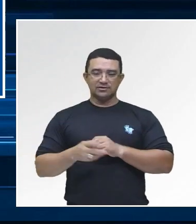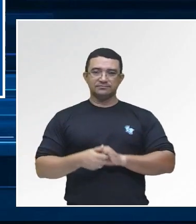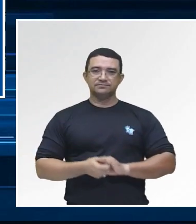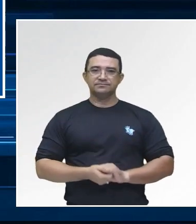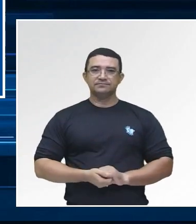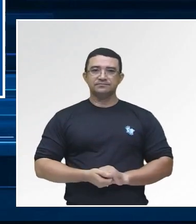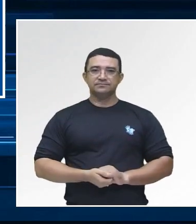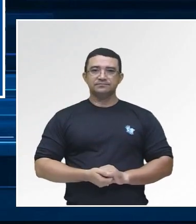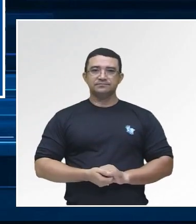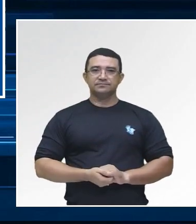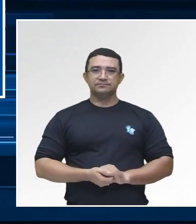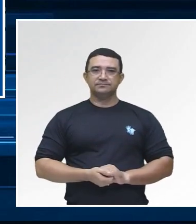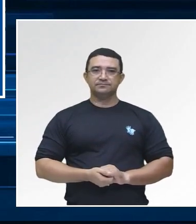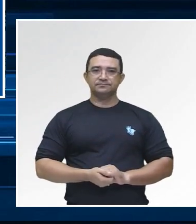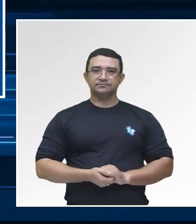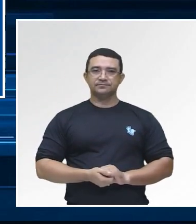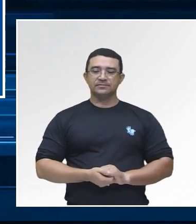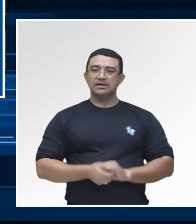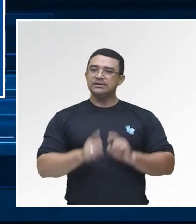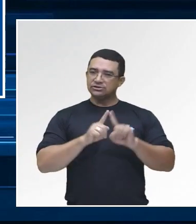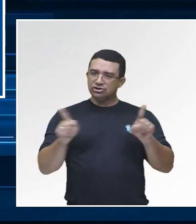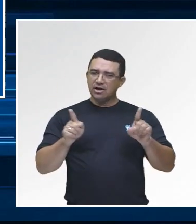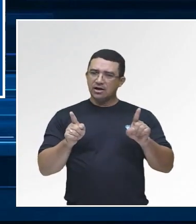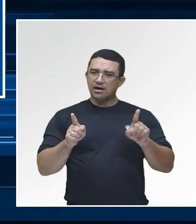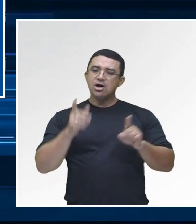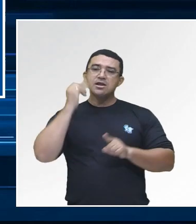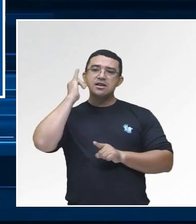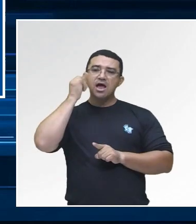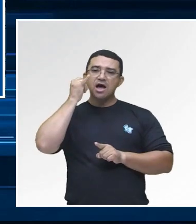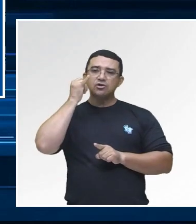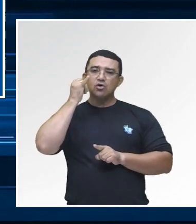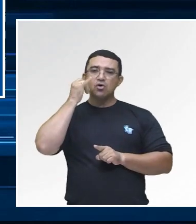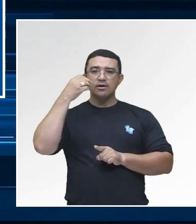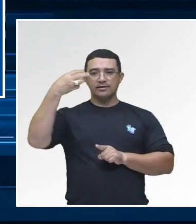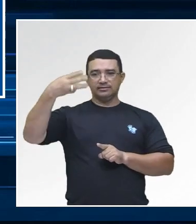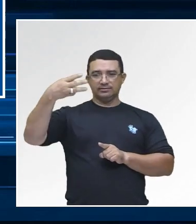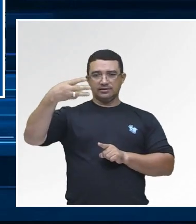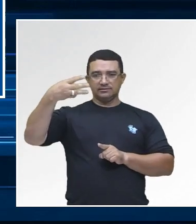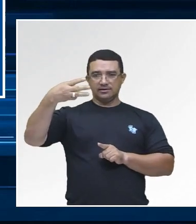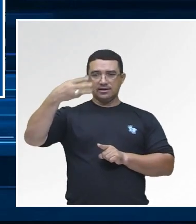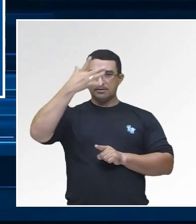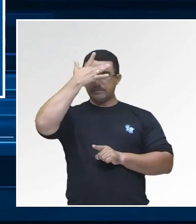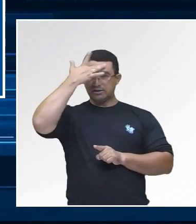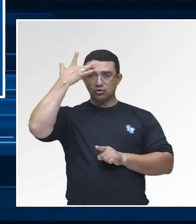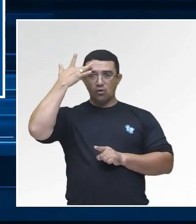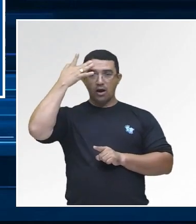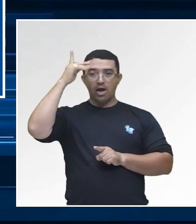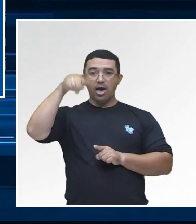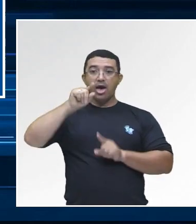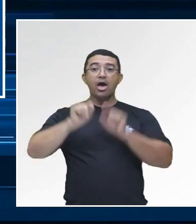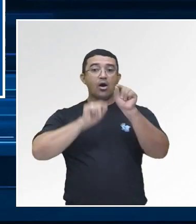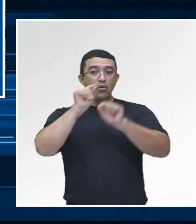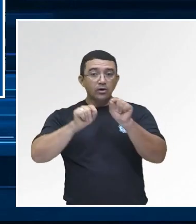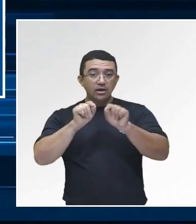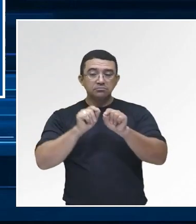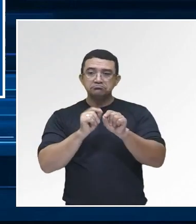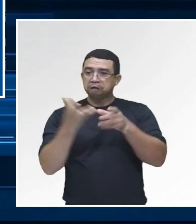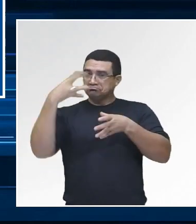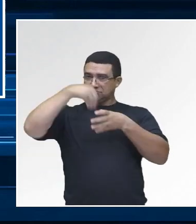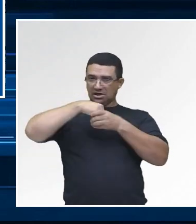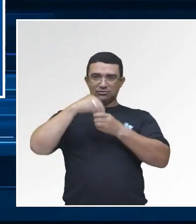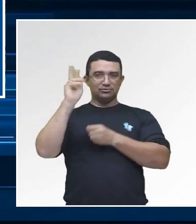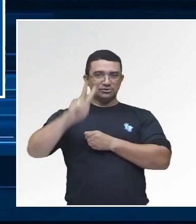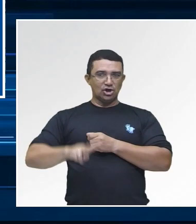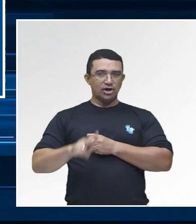Já o narrador em terceira pessoa é aquele que não